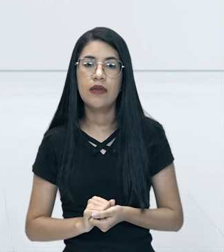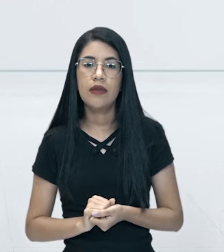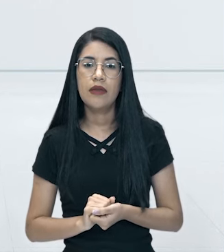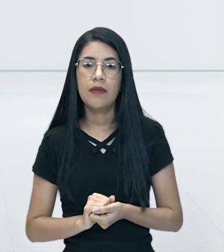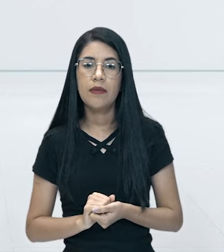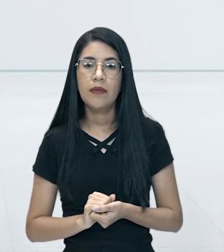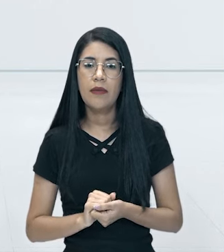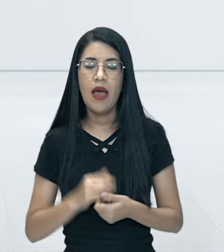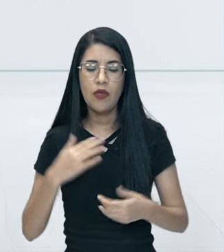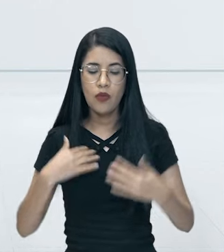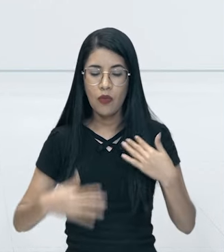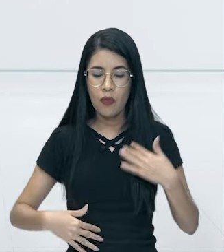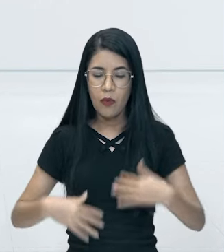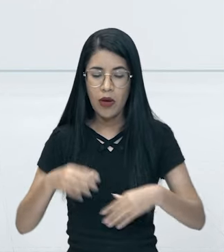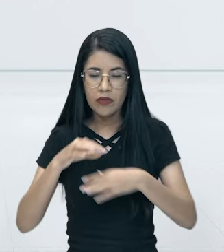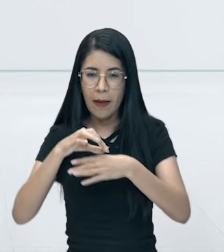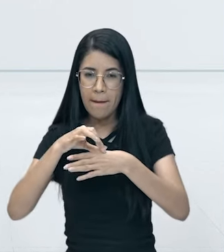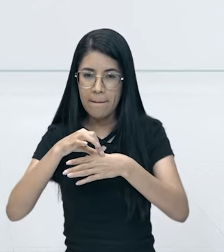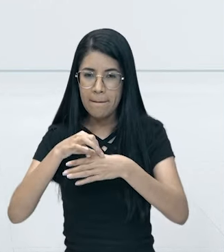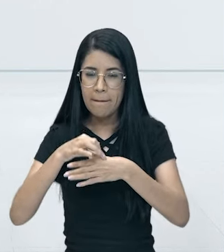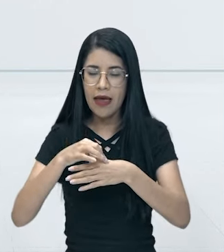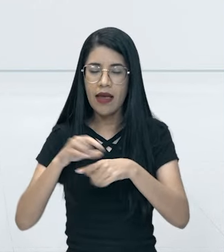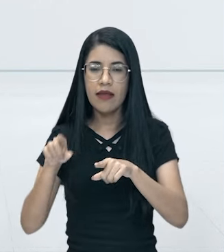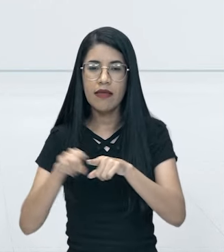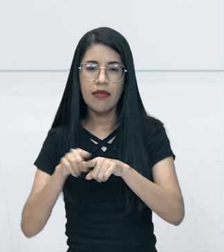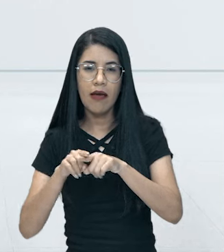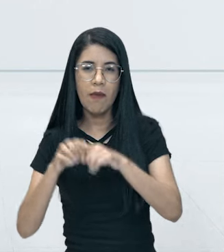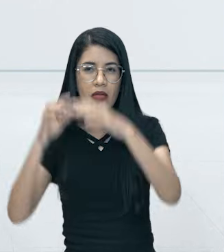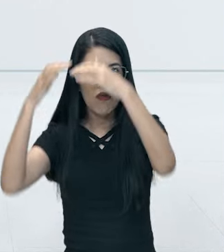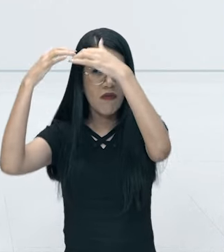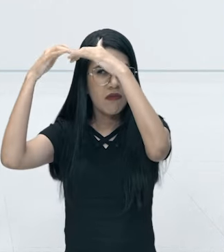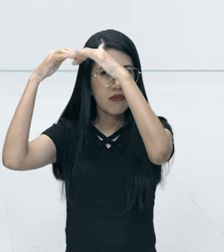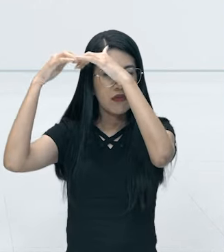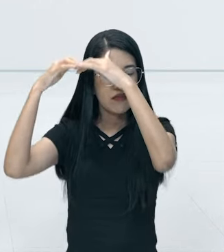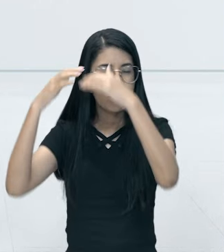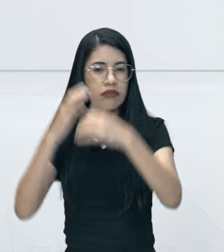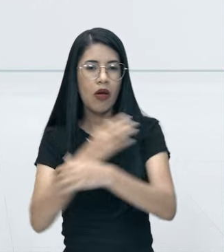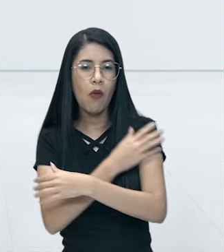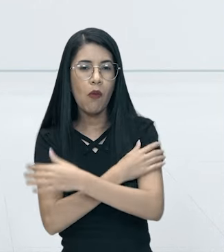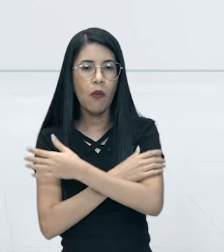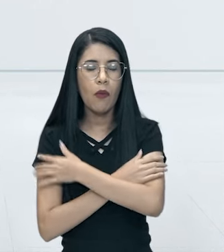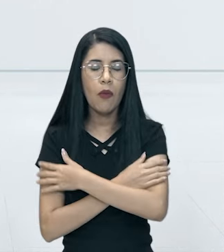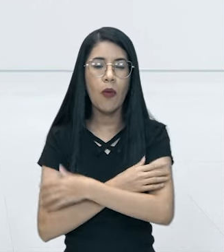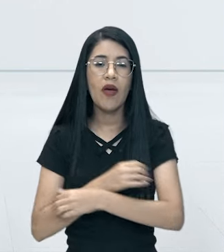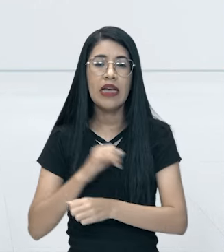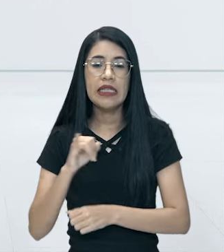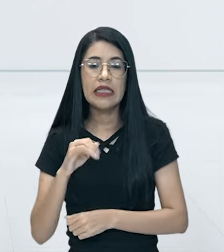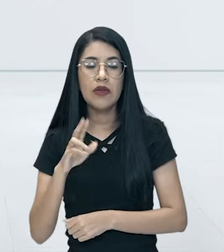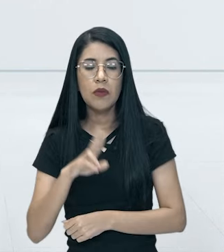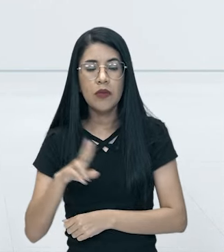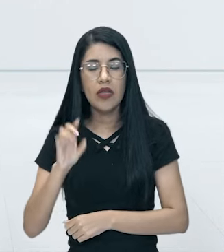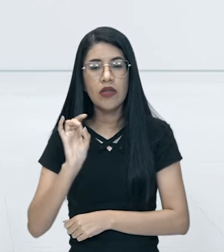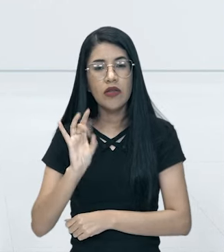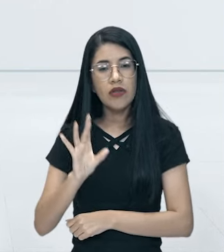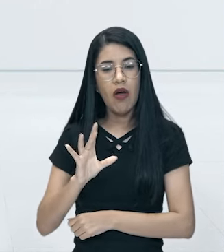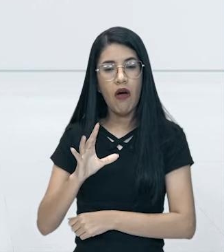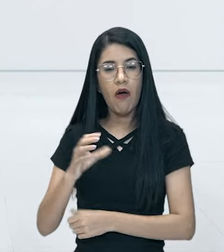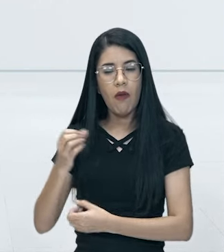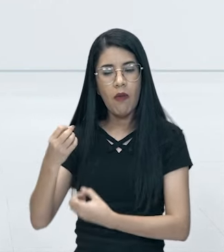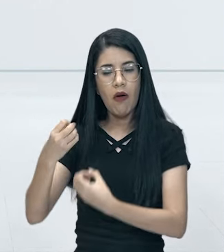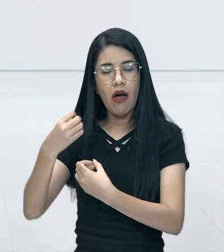tecidos, como o cérebro, músculos, porque se utilizar somente o raio-x, a gente não poderia